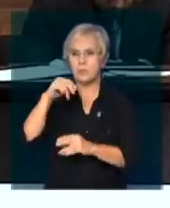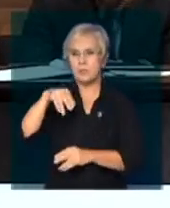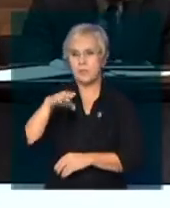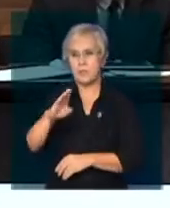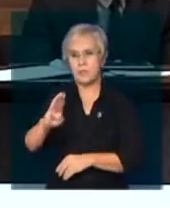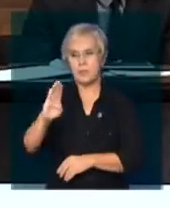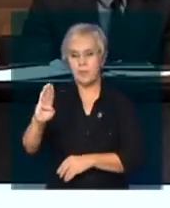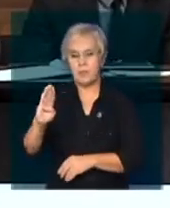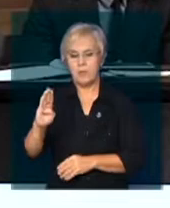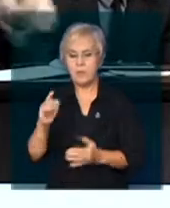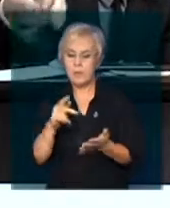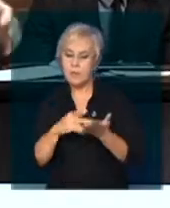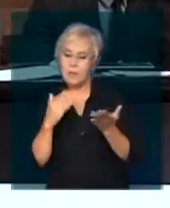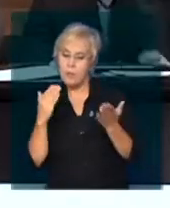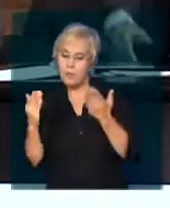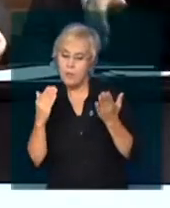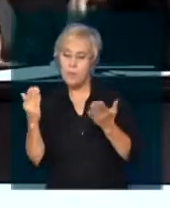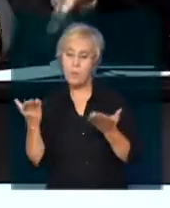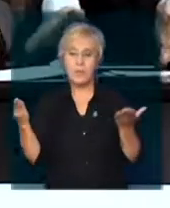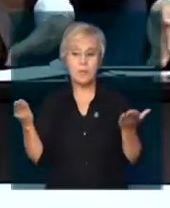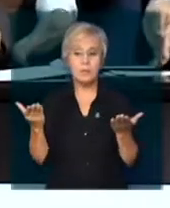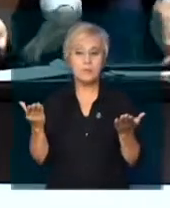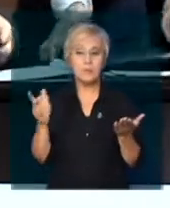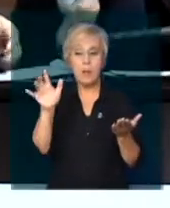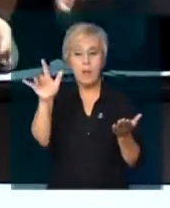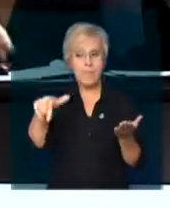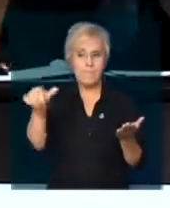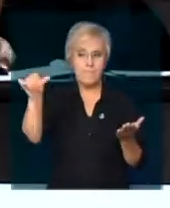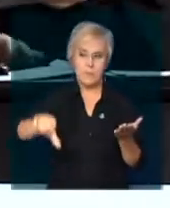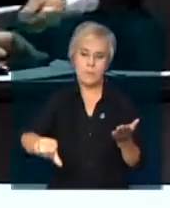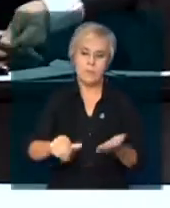muito pior do que o sistema que está vigente hoje.